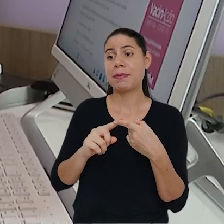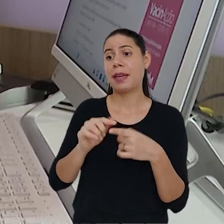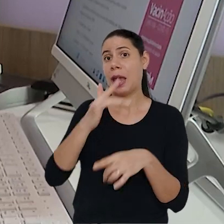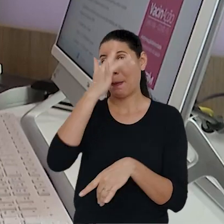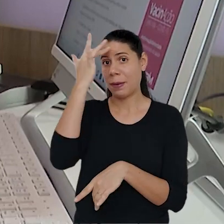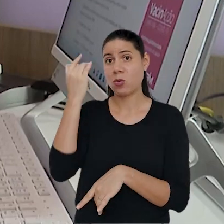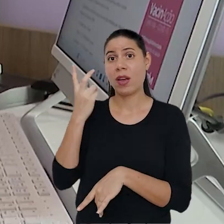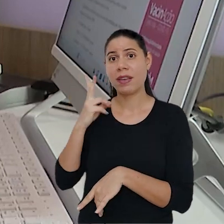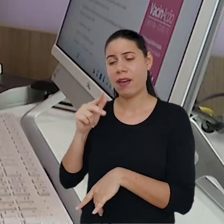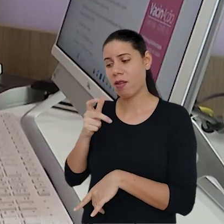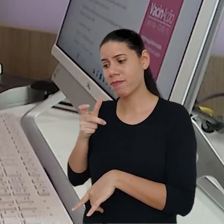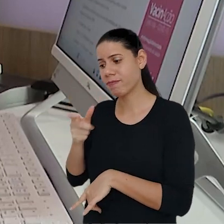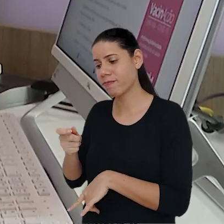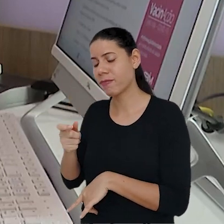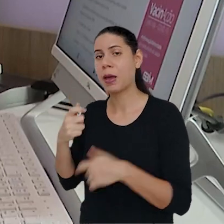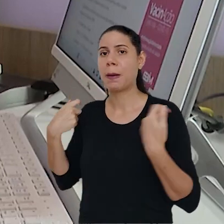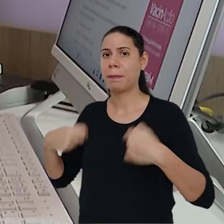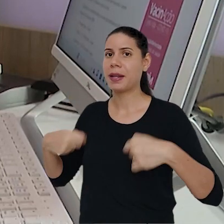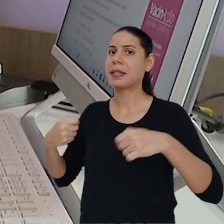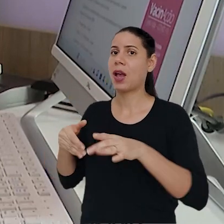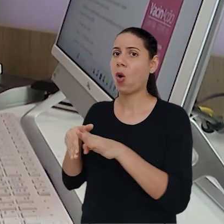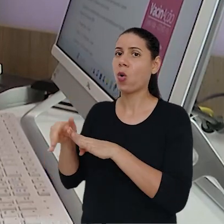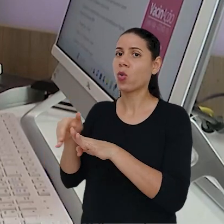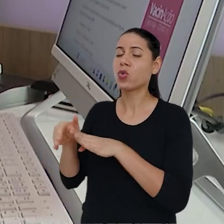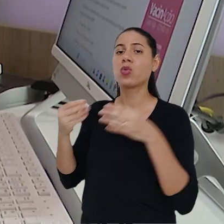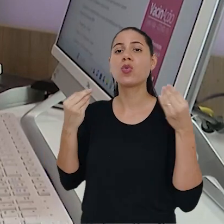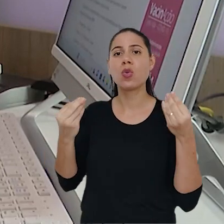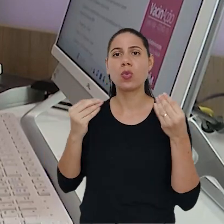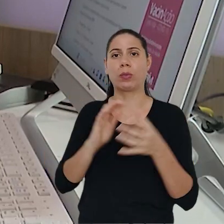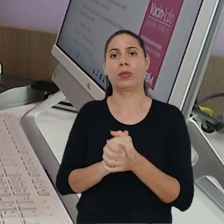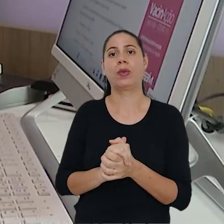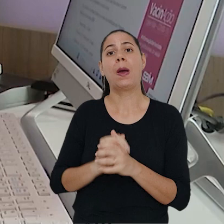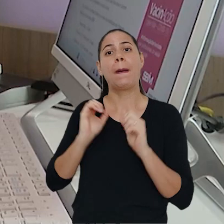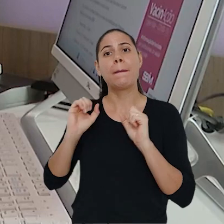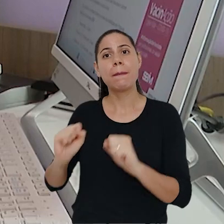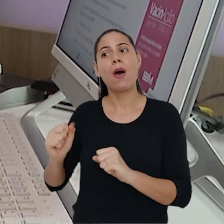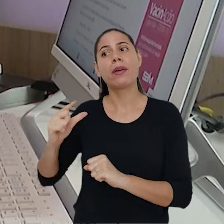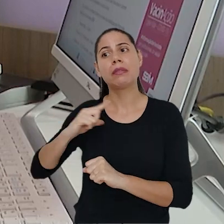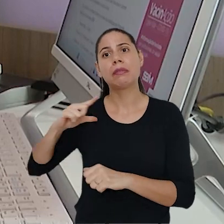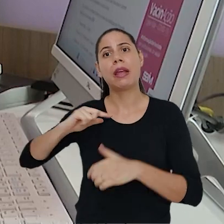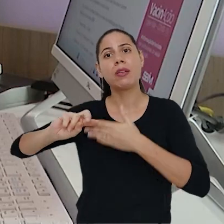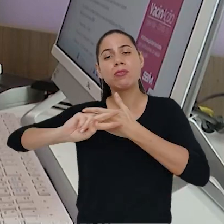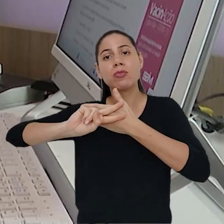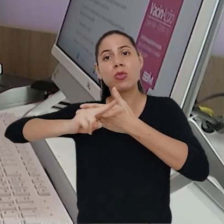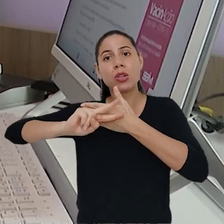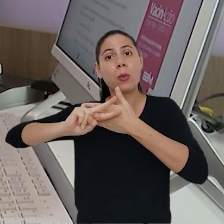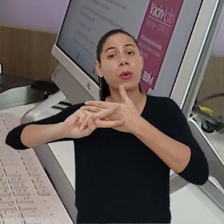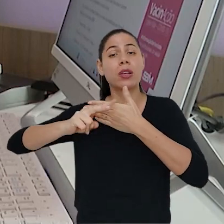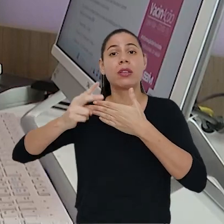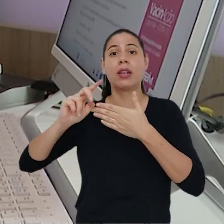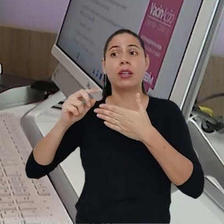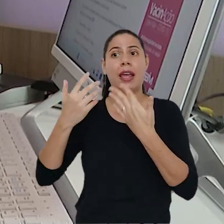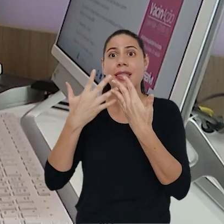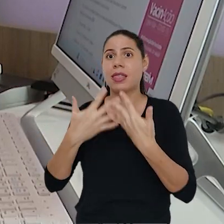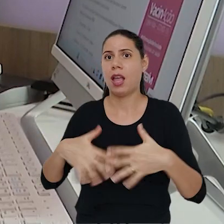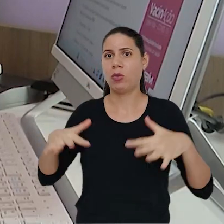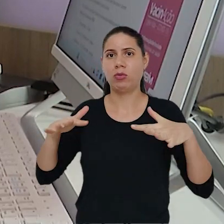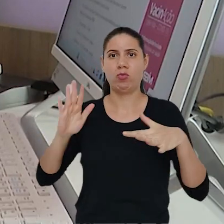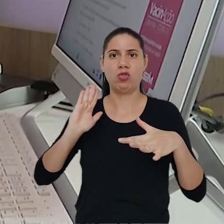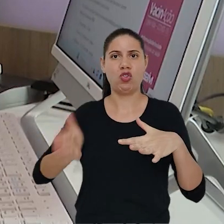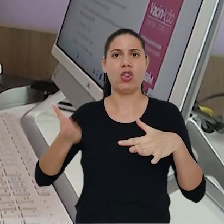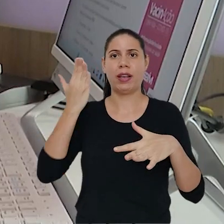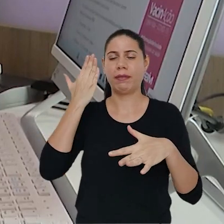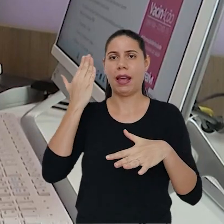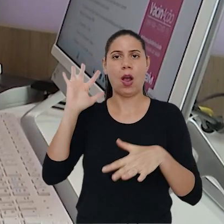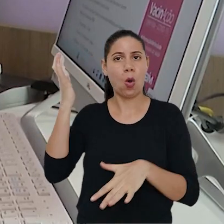importante de quem faz a vacina é orientar essas pessoas. Orientar no quê? Dos possíveis efeitos comuns, ou seja, esperados para